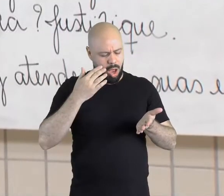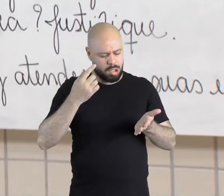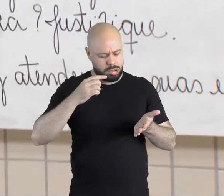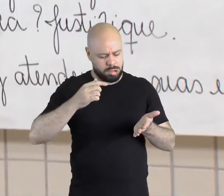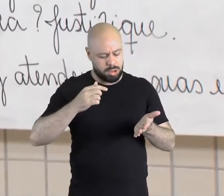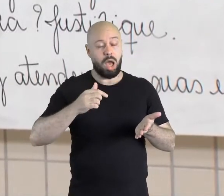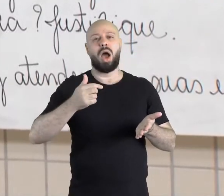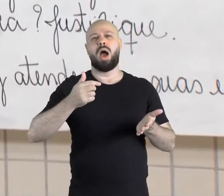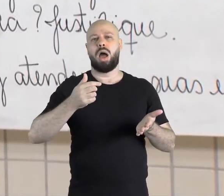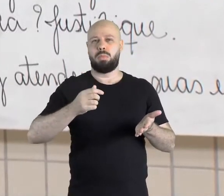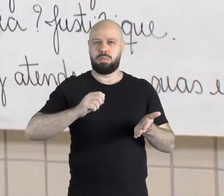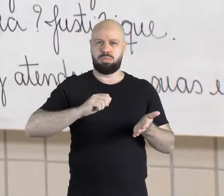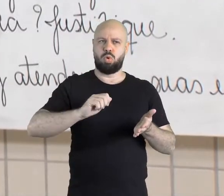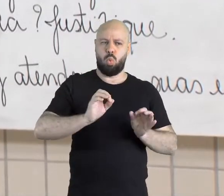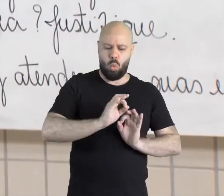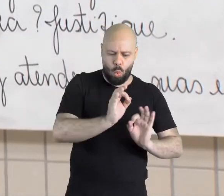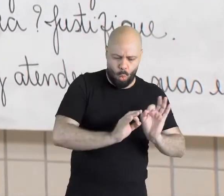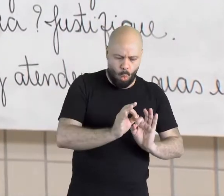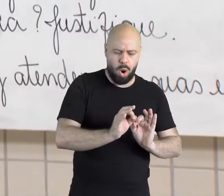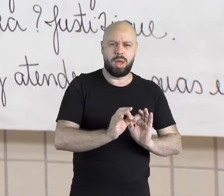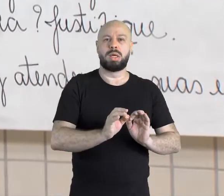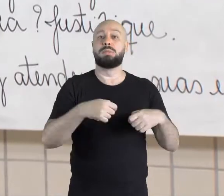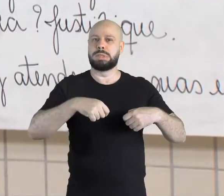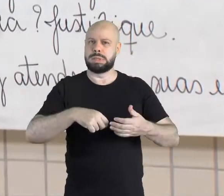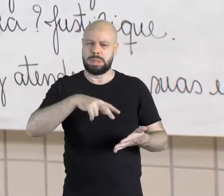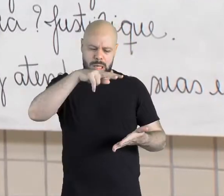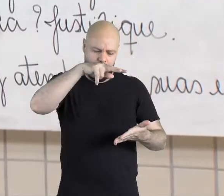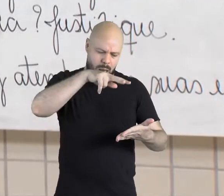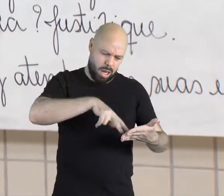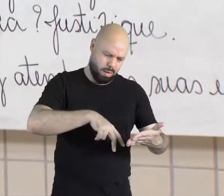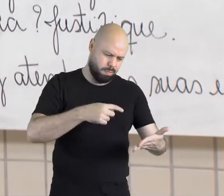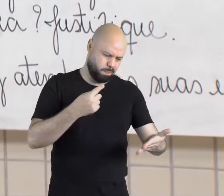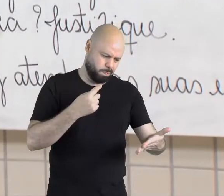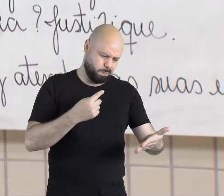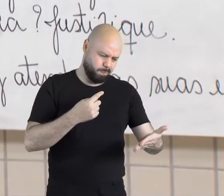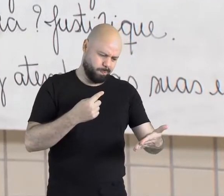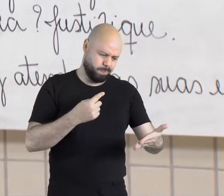primeira versão, vocês irão ler, irão